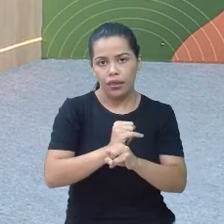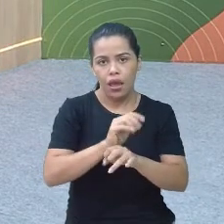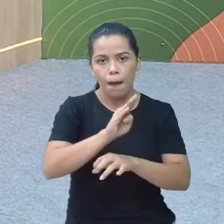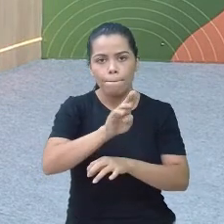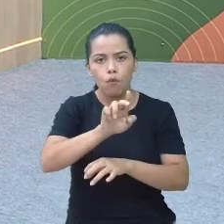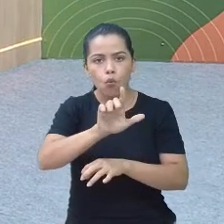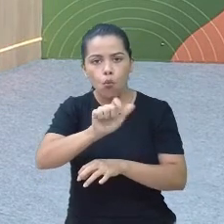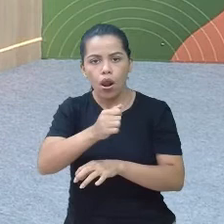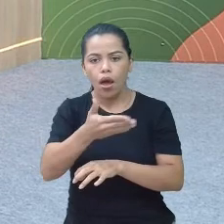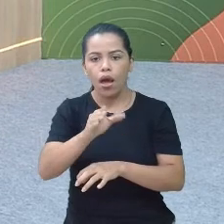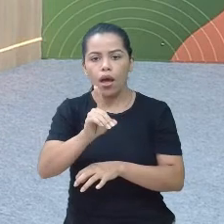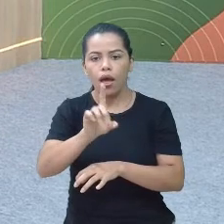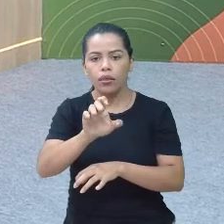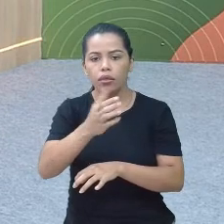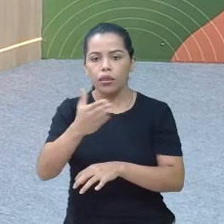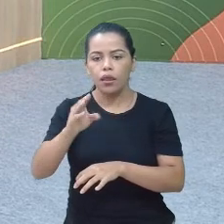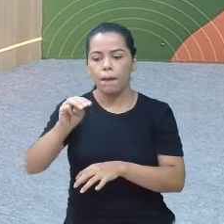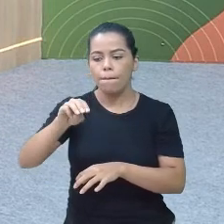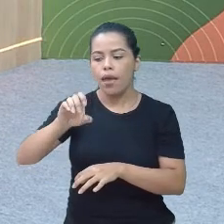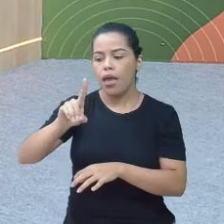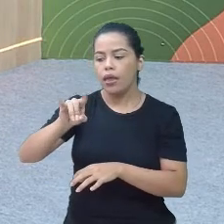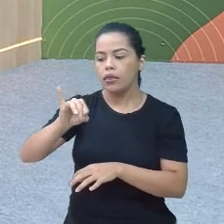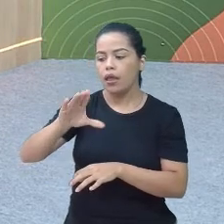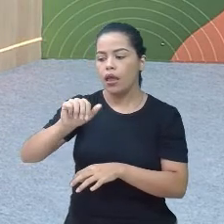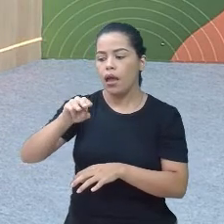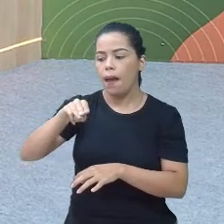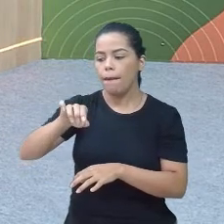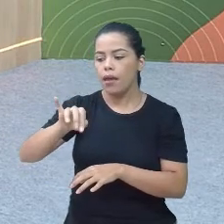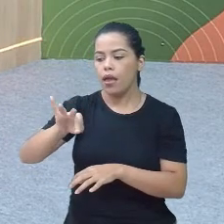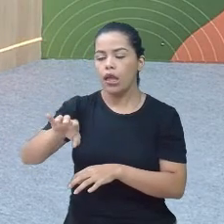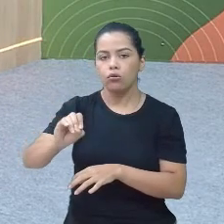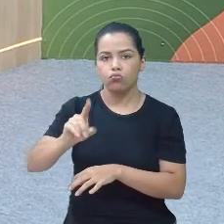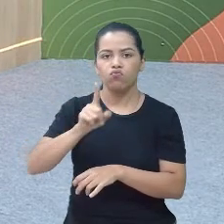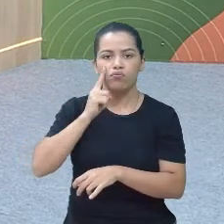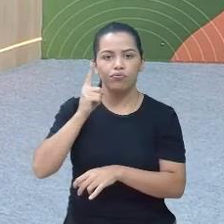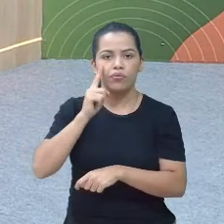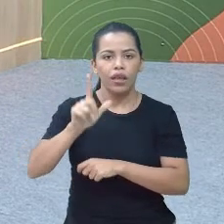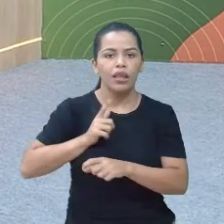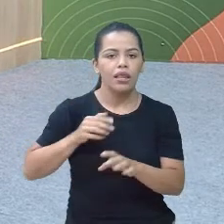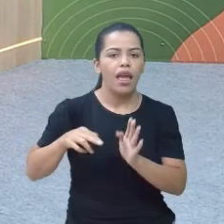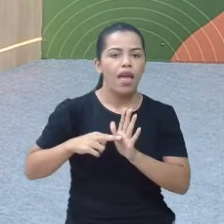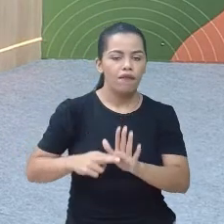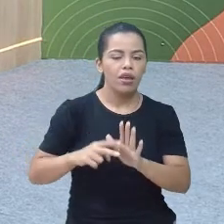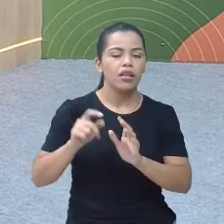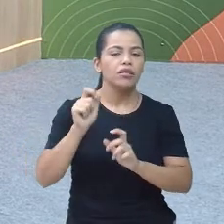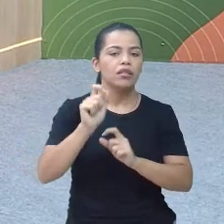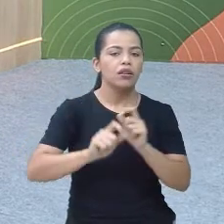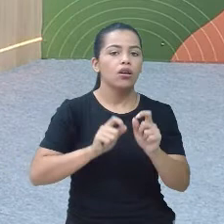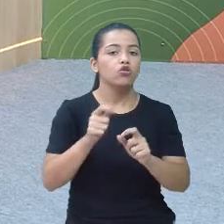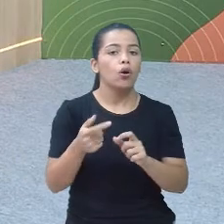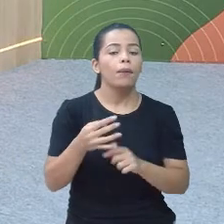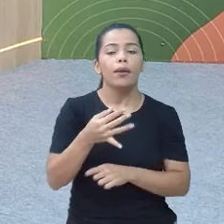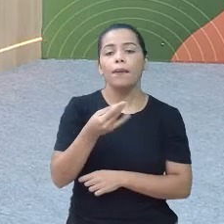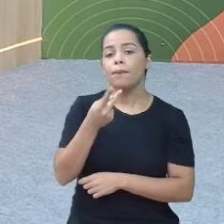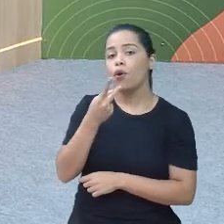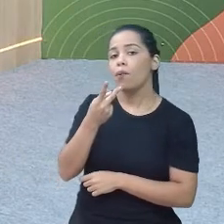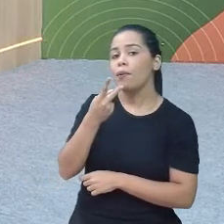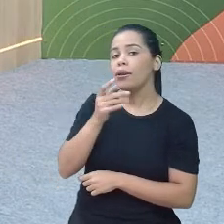que uma das informações é justamente fazendo referência à probabilidade, ou seja, a chance